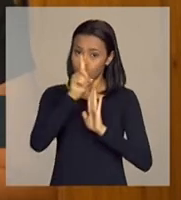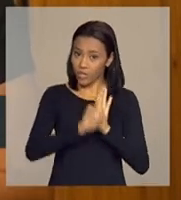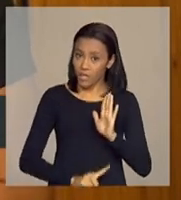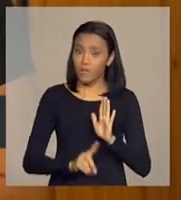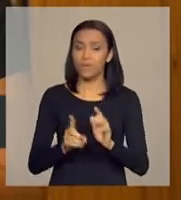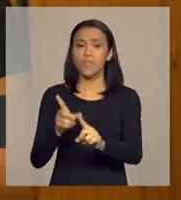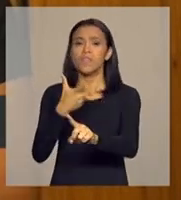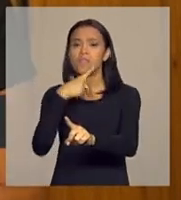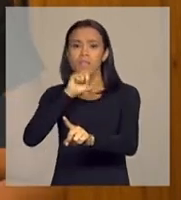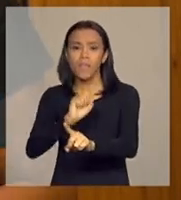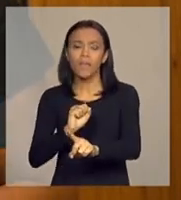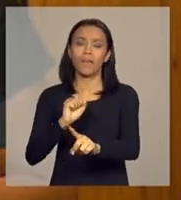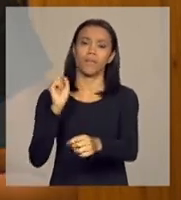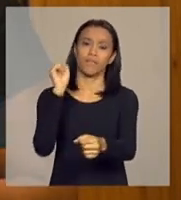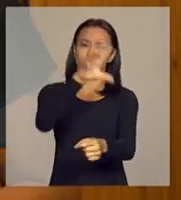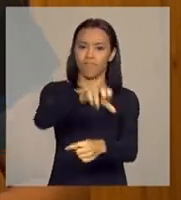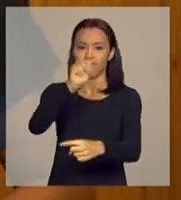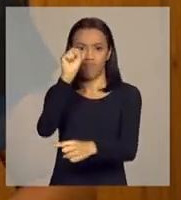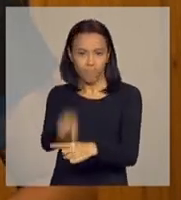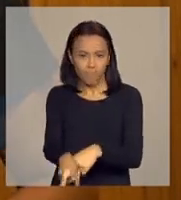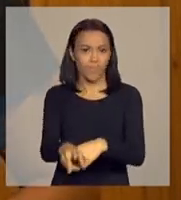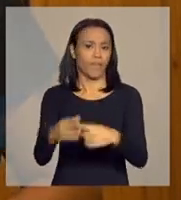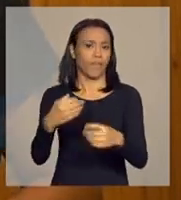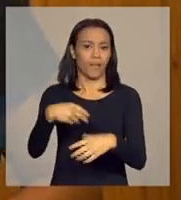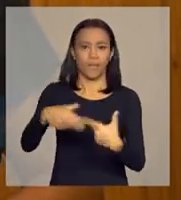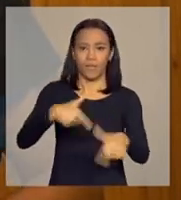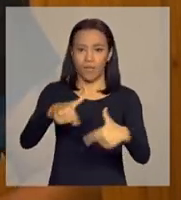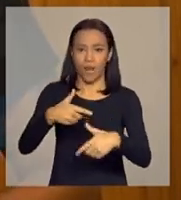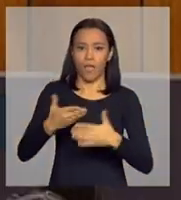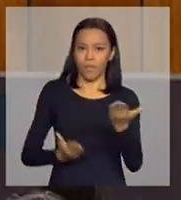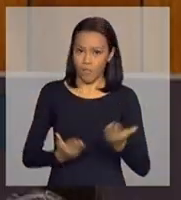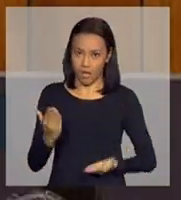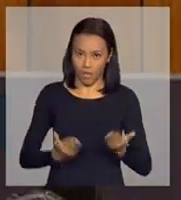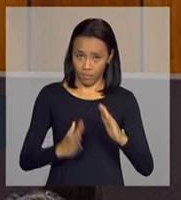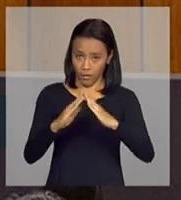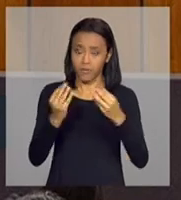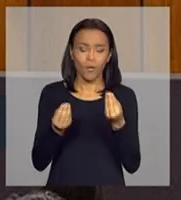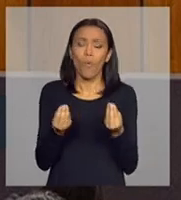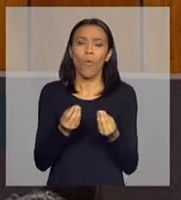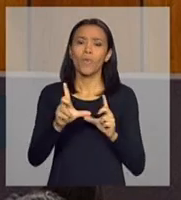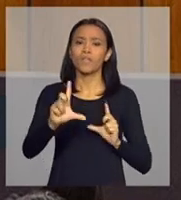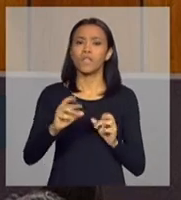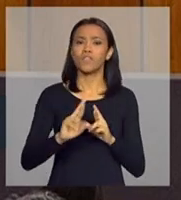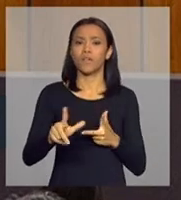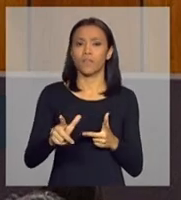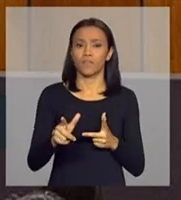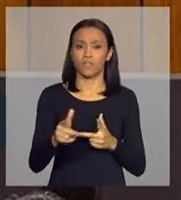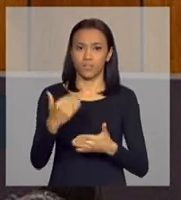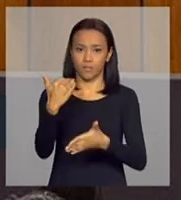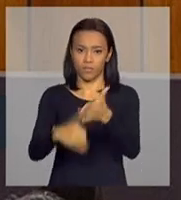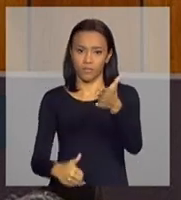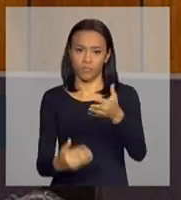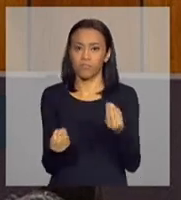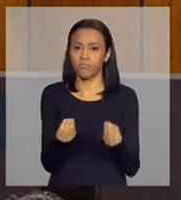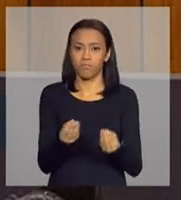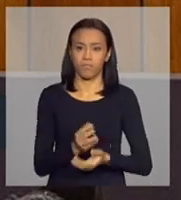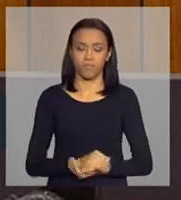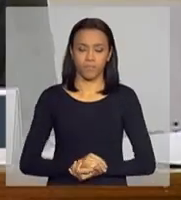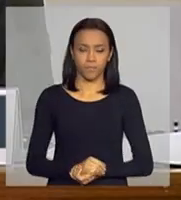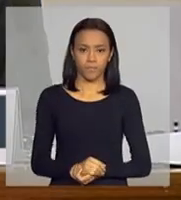não tem um limite de um só funcionário e um valor limitado oi oi a